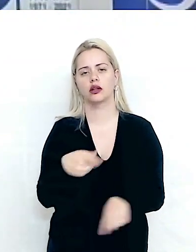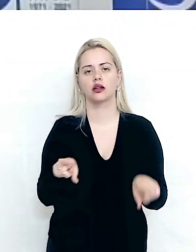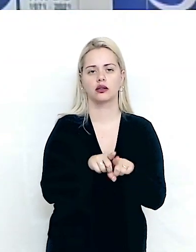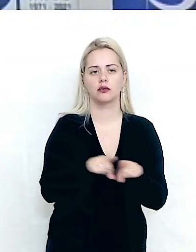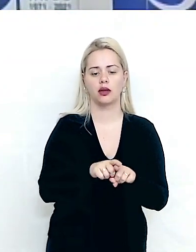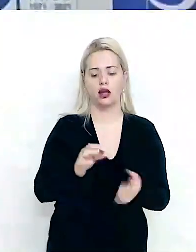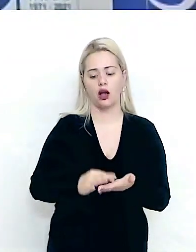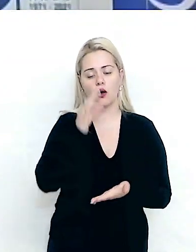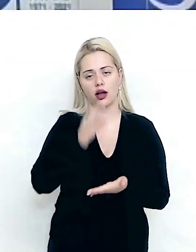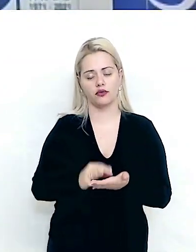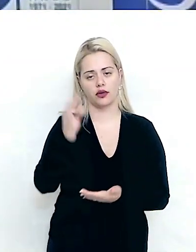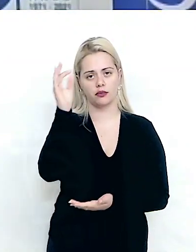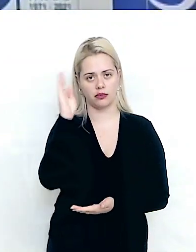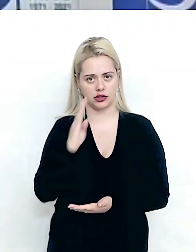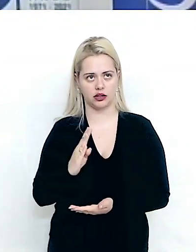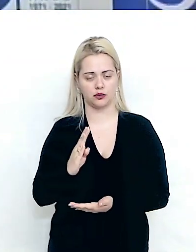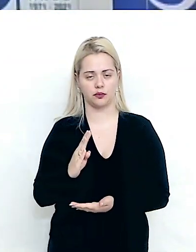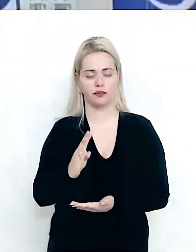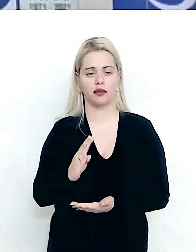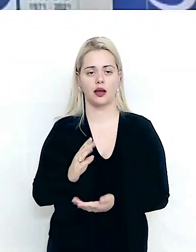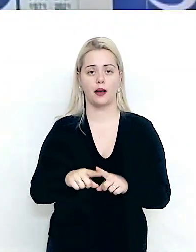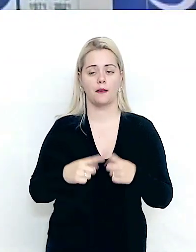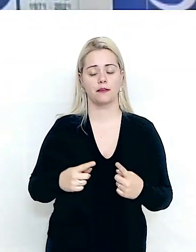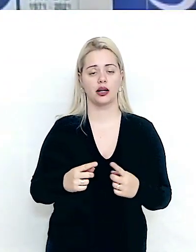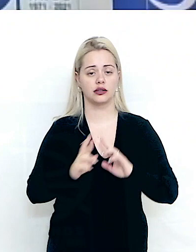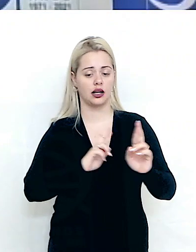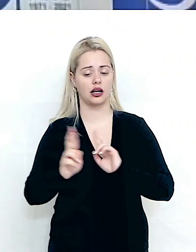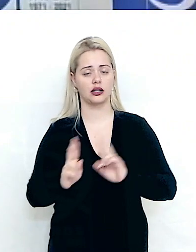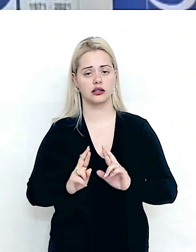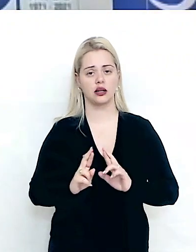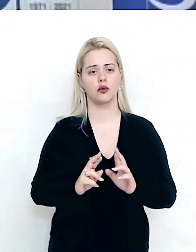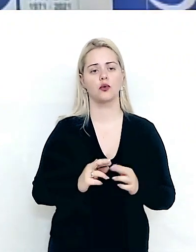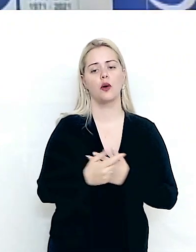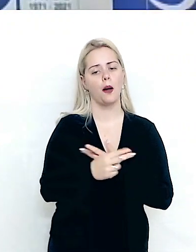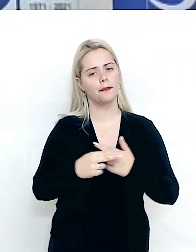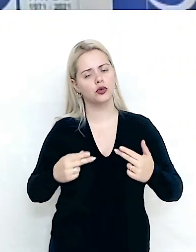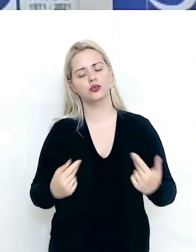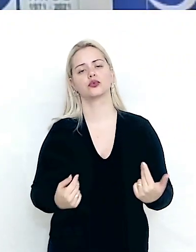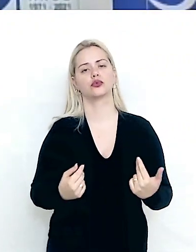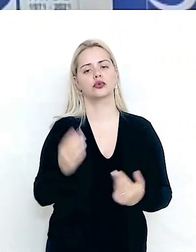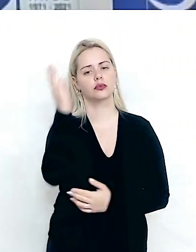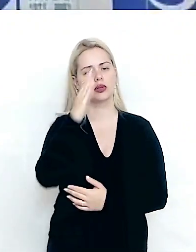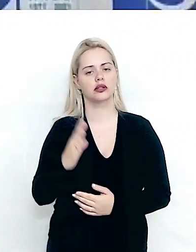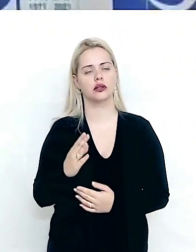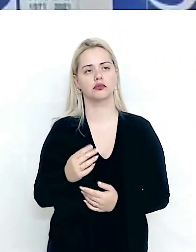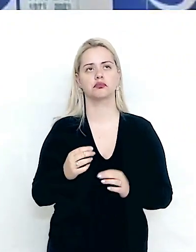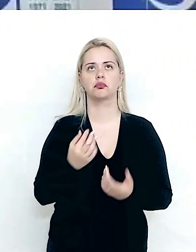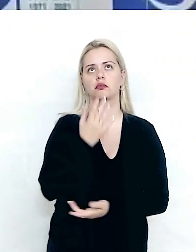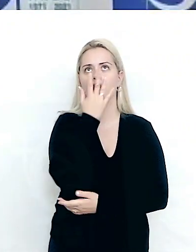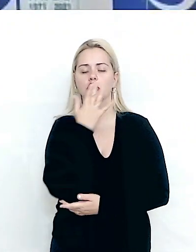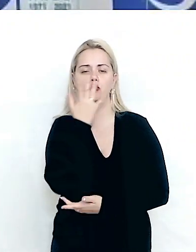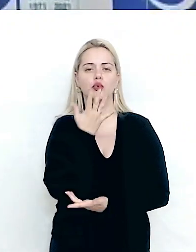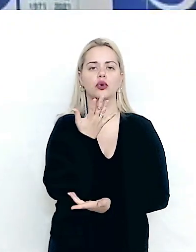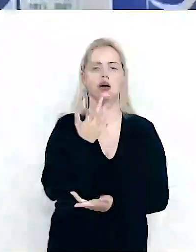ao café brasileiro. Ah, perdão, café brasileiro eu acabei de falar. Mas em relação a outros produtos brasileiros, tradicionais, açúcar, boa parte